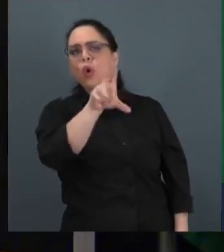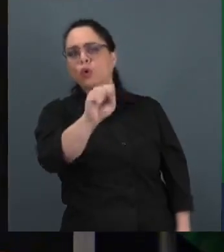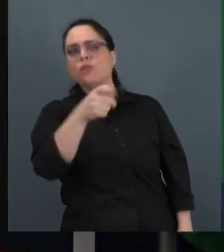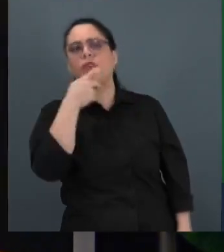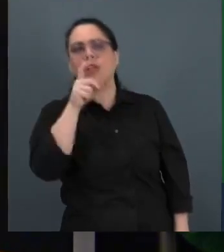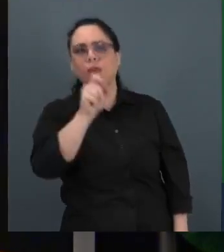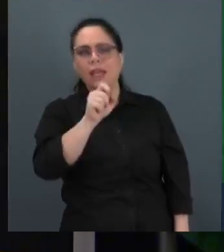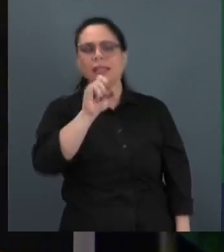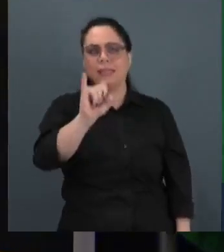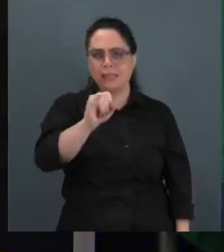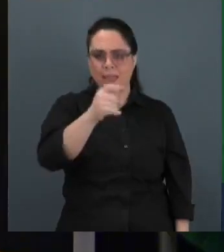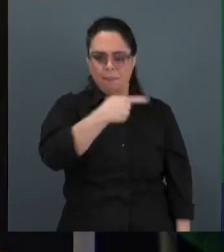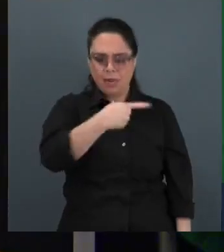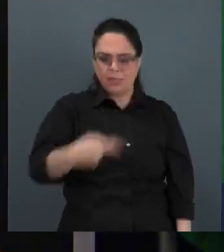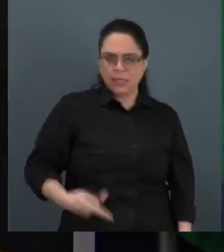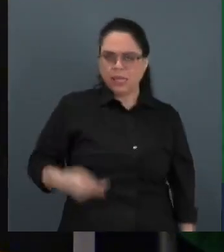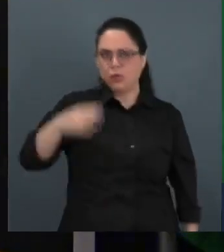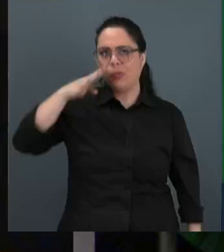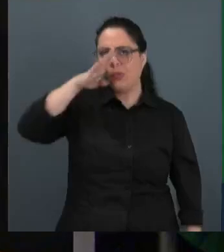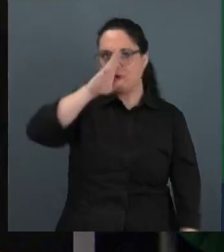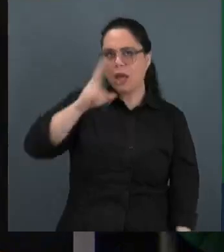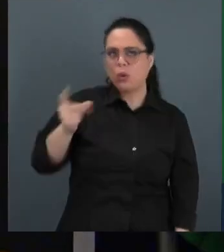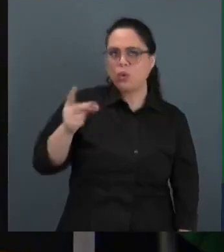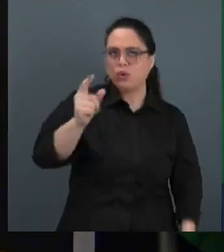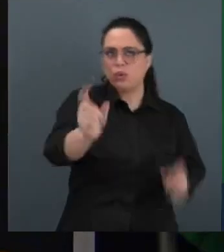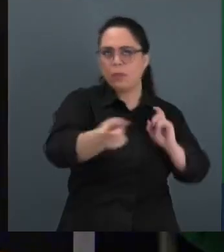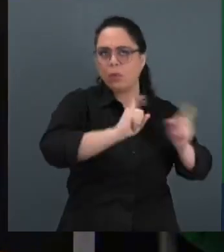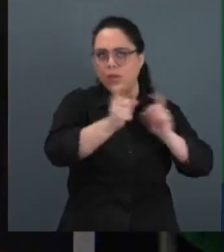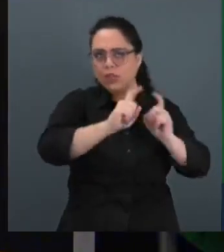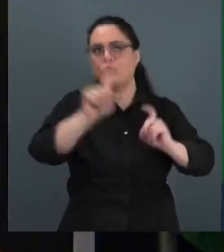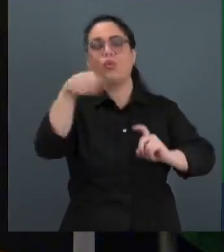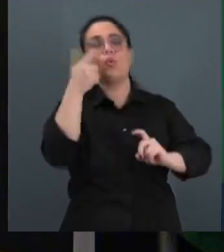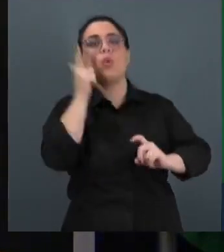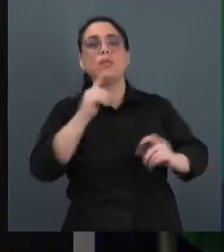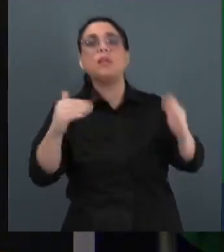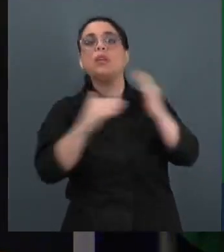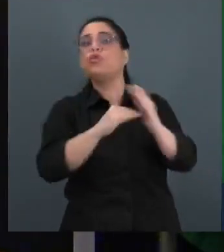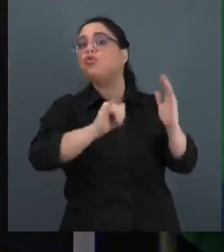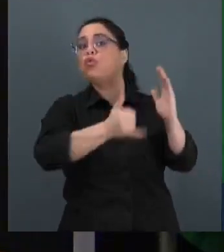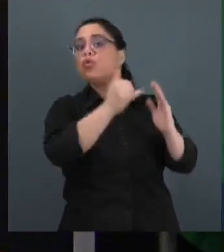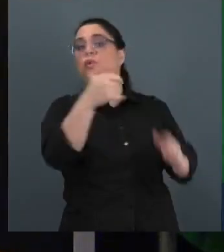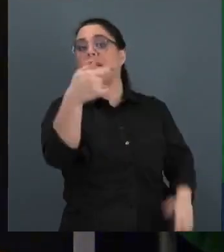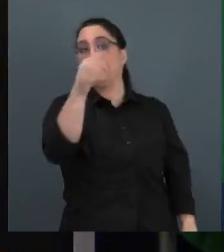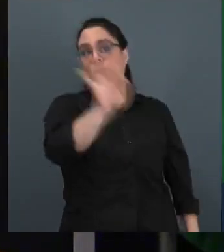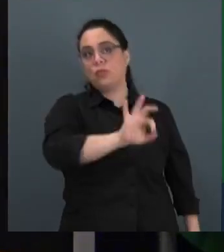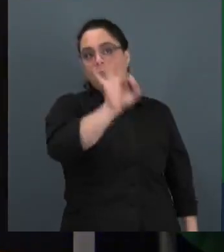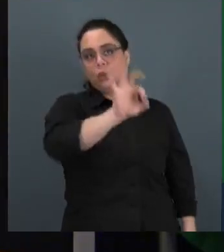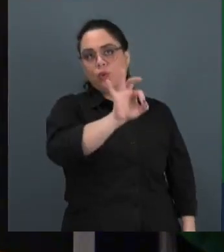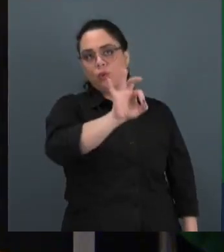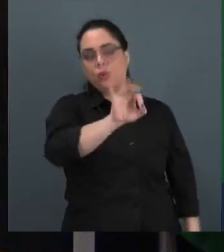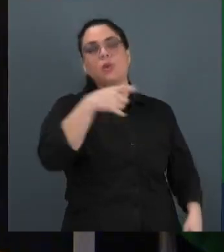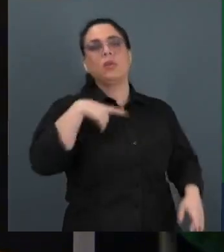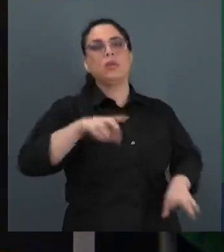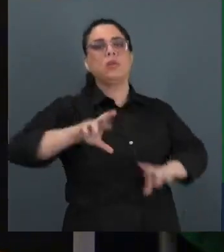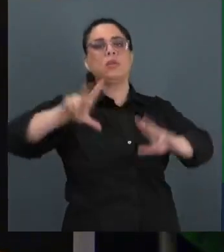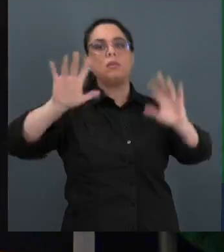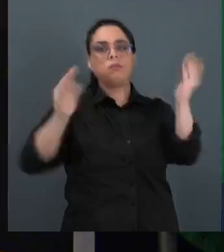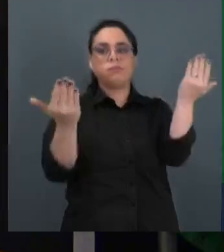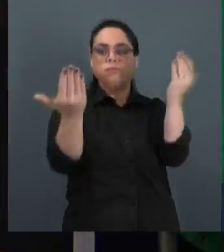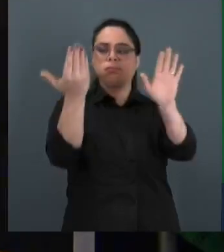tido continuidade, uma taxa de juros de 7%, nós estamos falando de uma diferença de 7